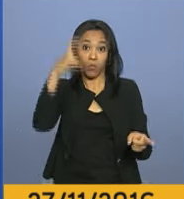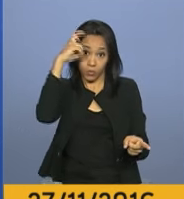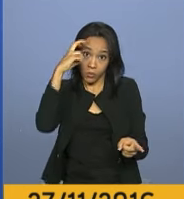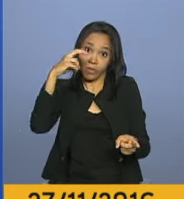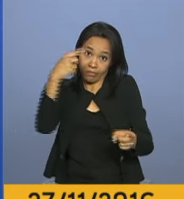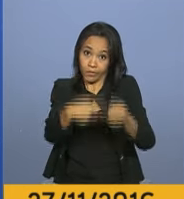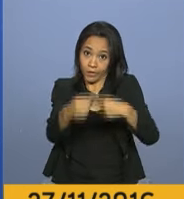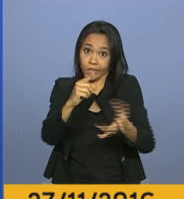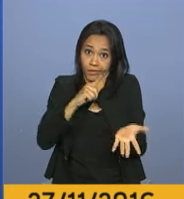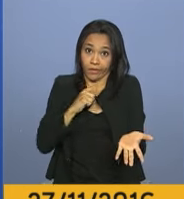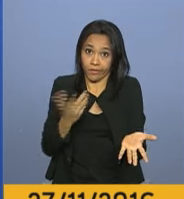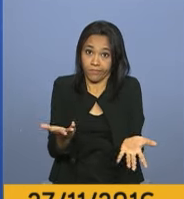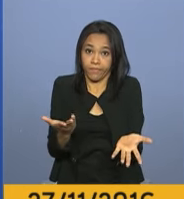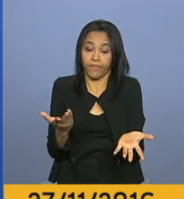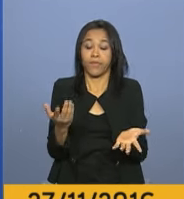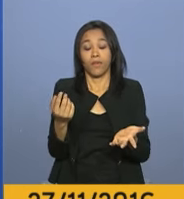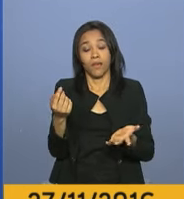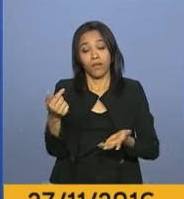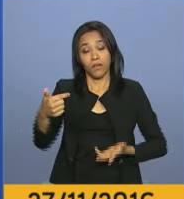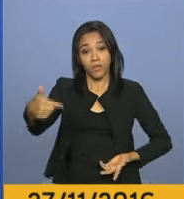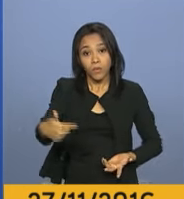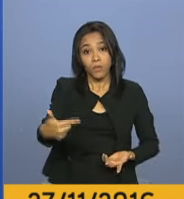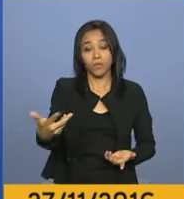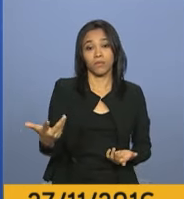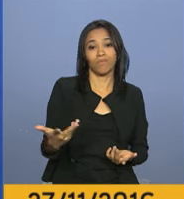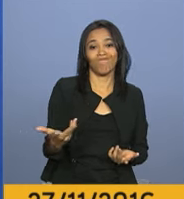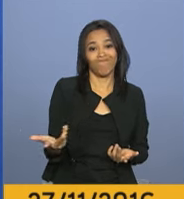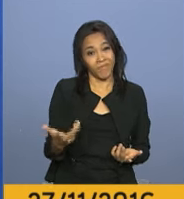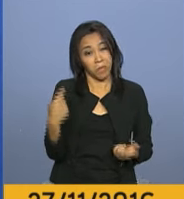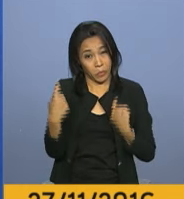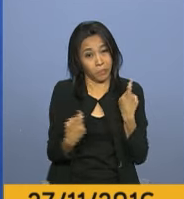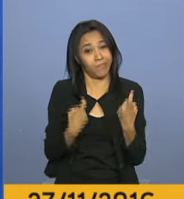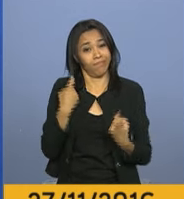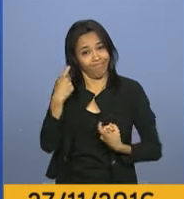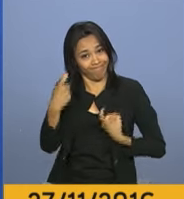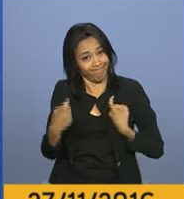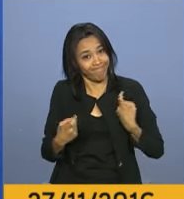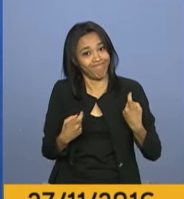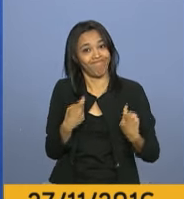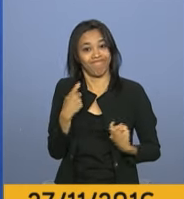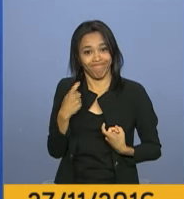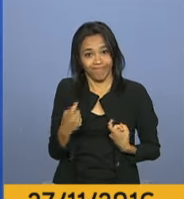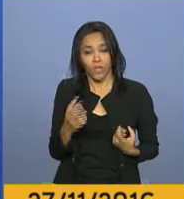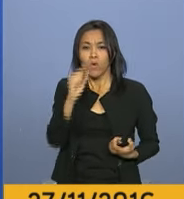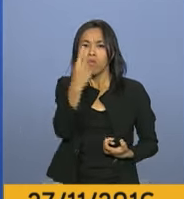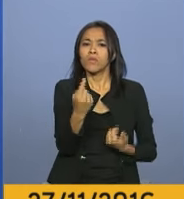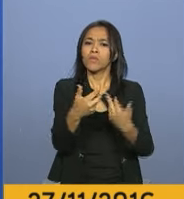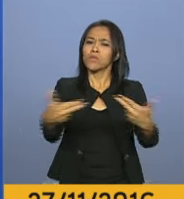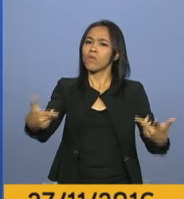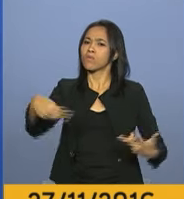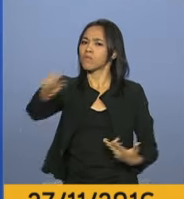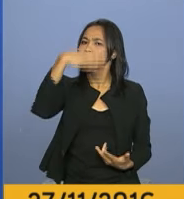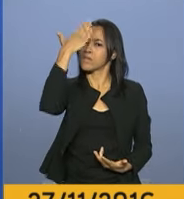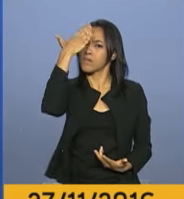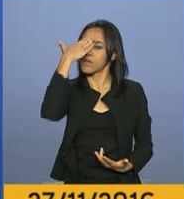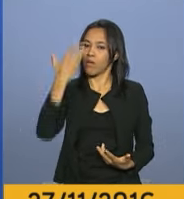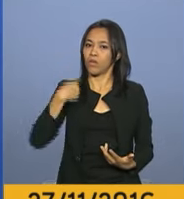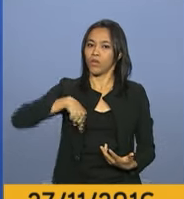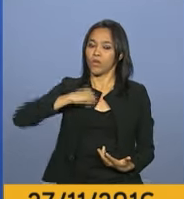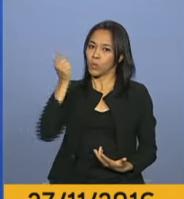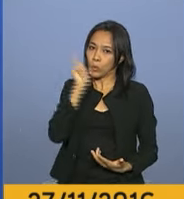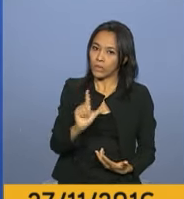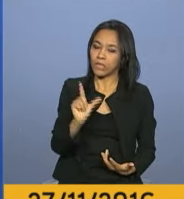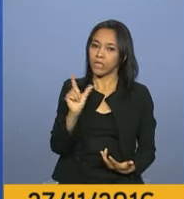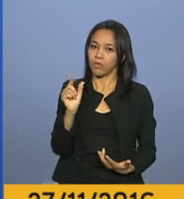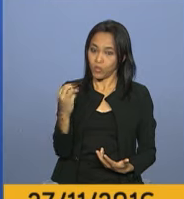tem, é uma coisa, digamos, preocupante. Então, uma das coisas, quem sabe, que nós consigamos